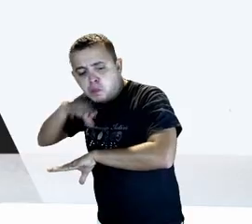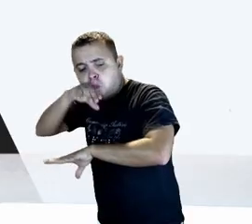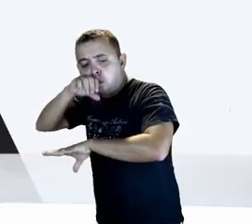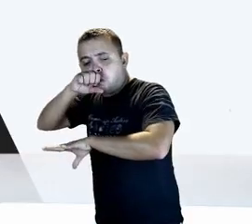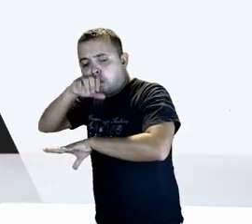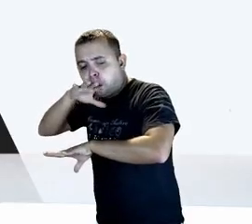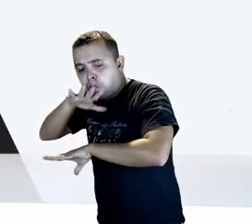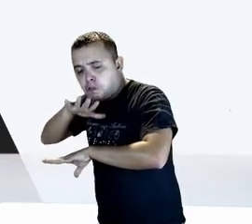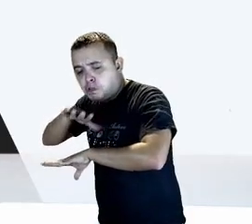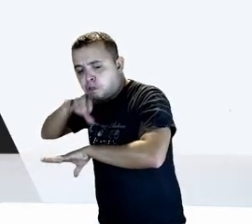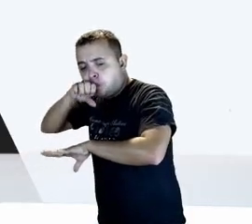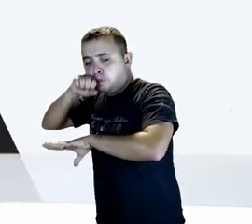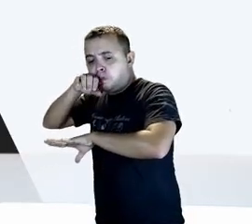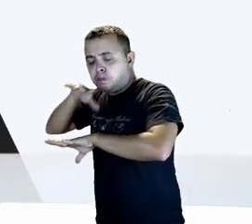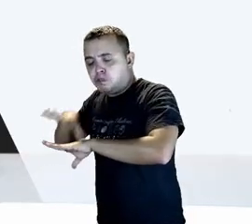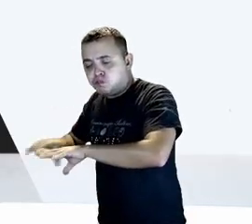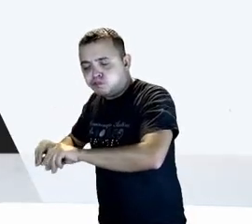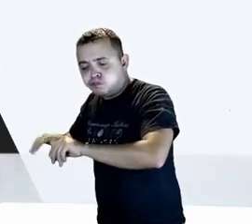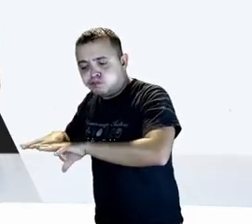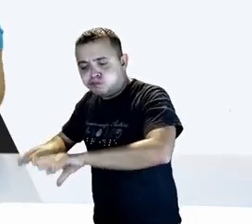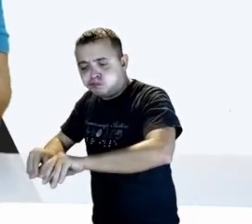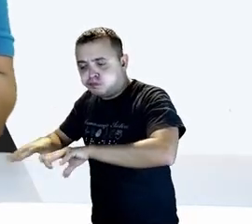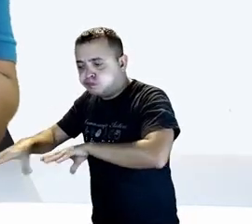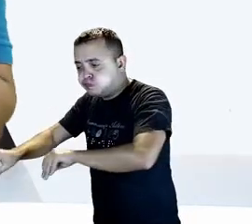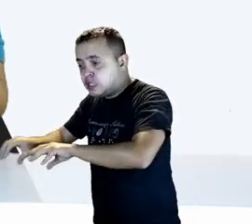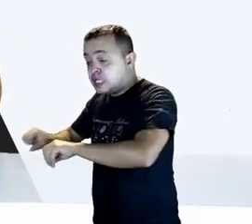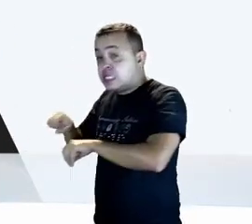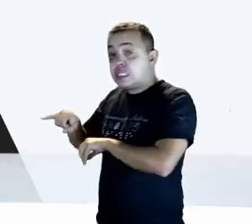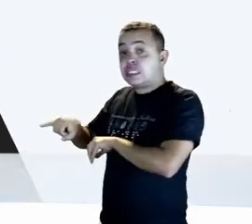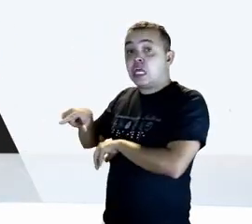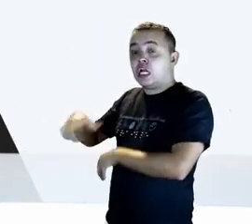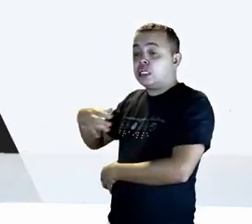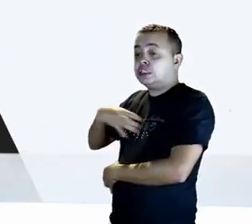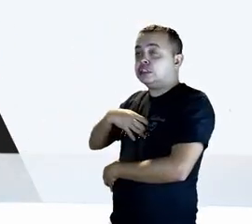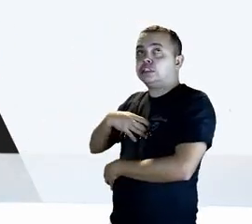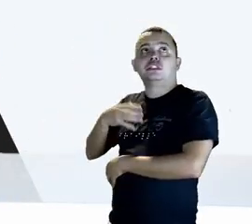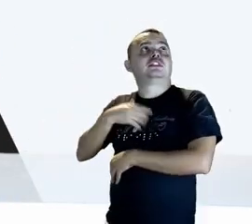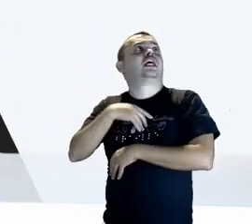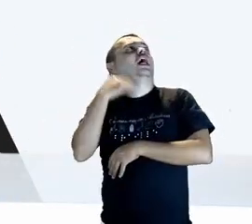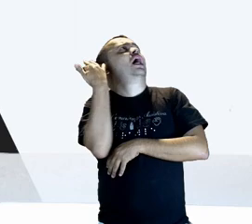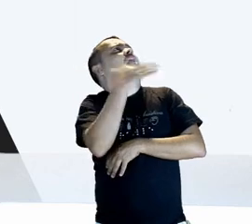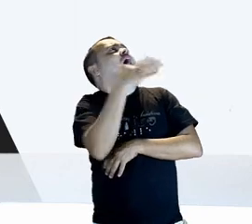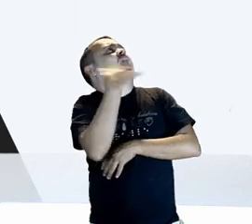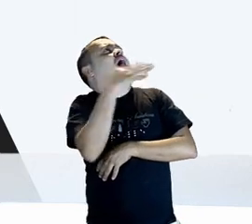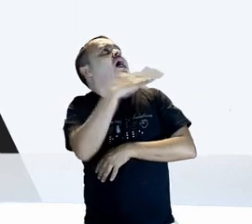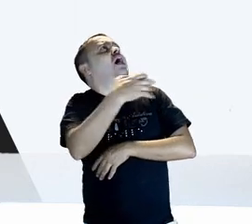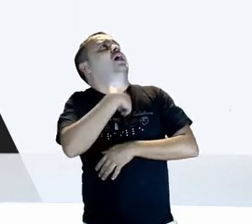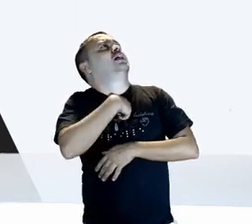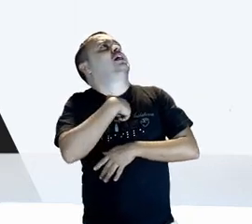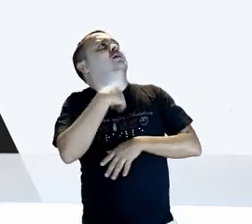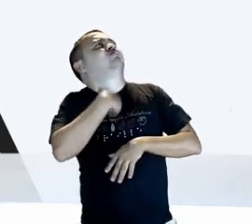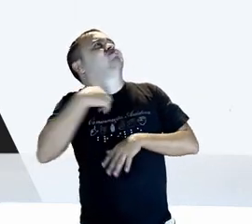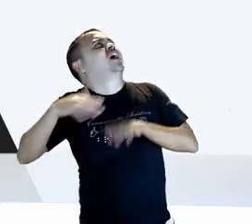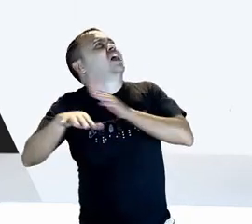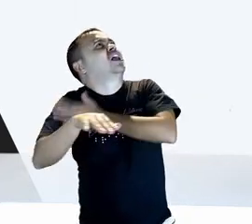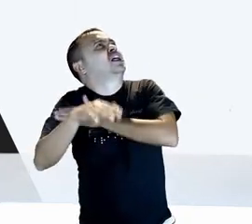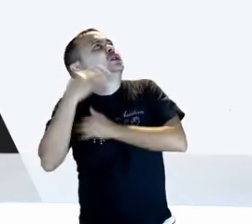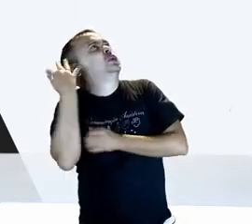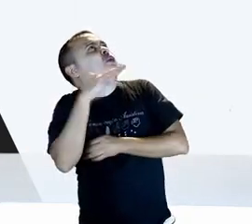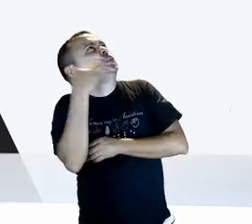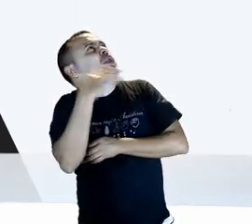olfato. Sintomas são impressões transmitidas pela vítima, tais